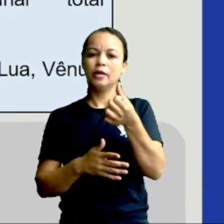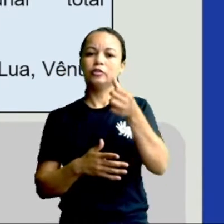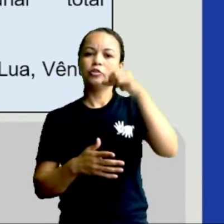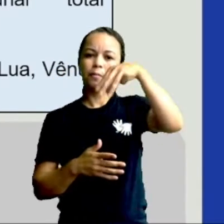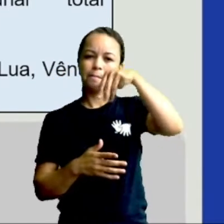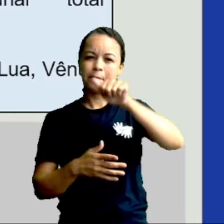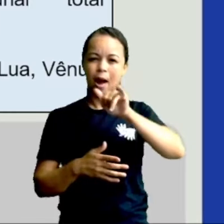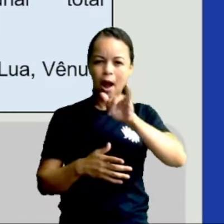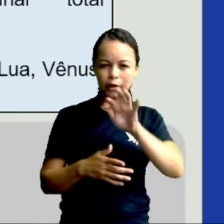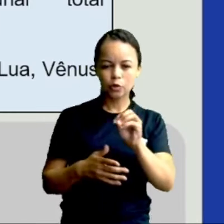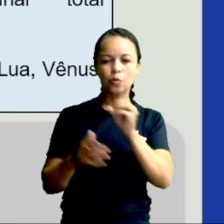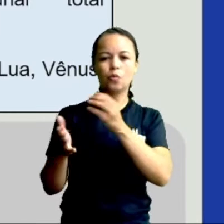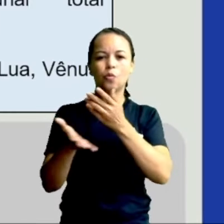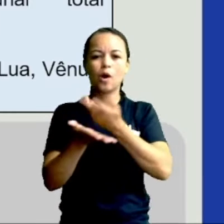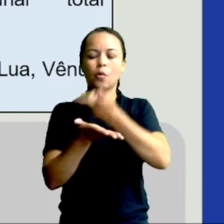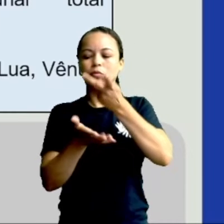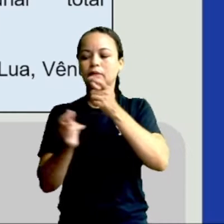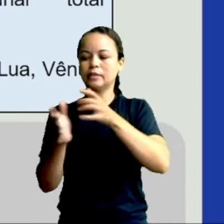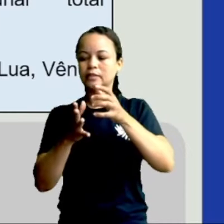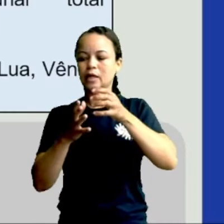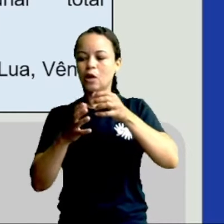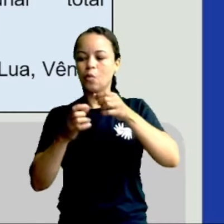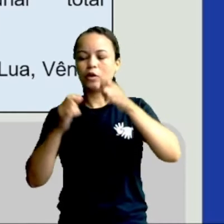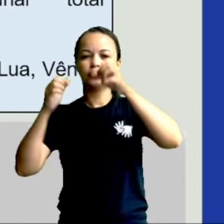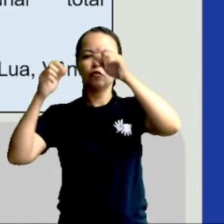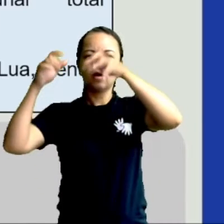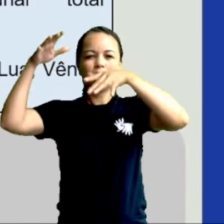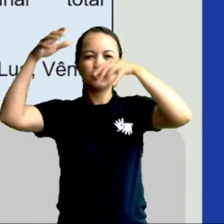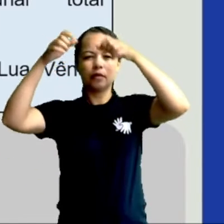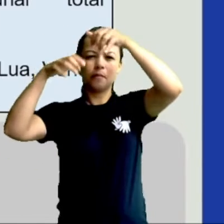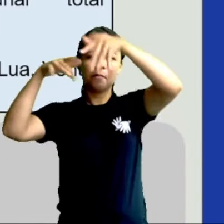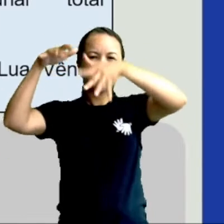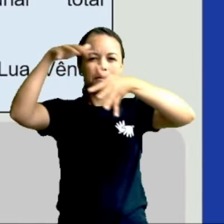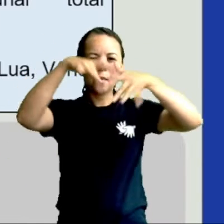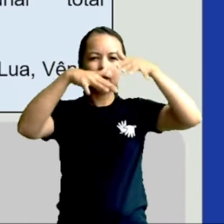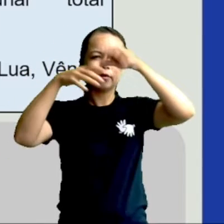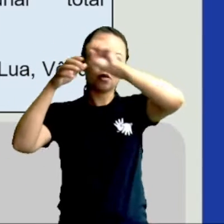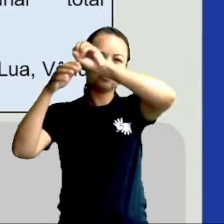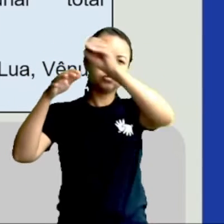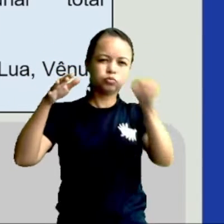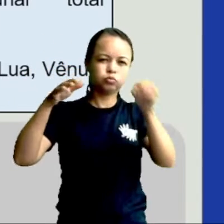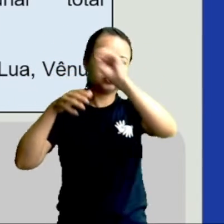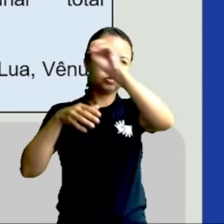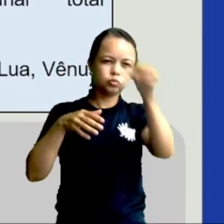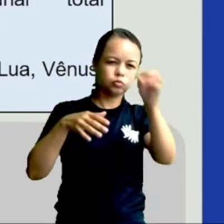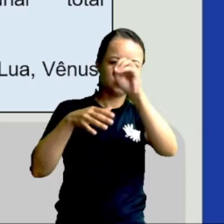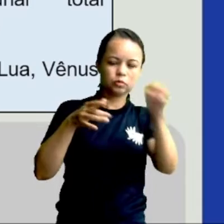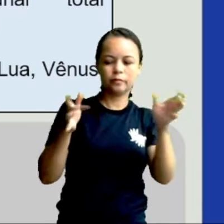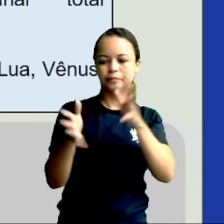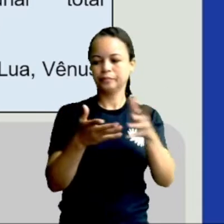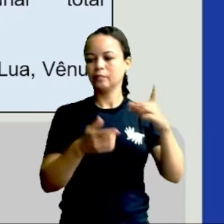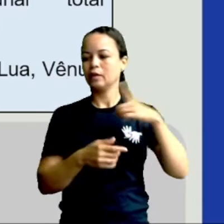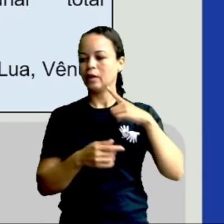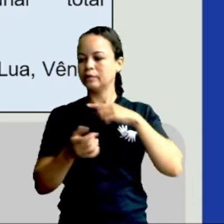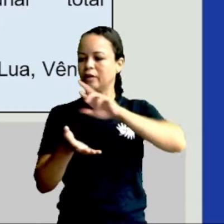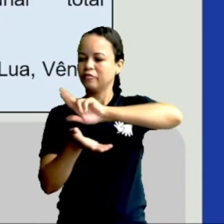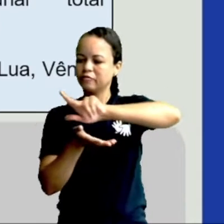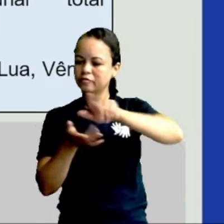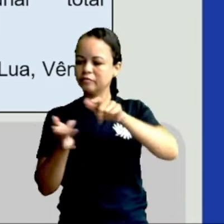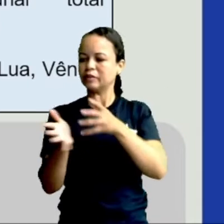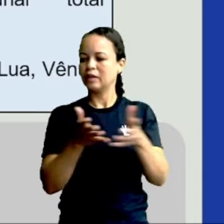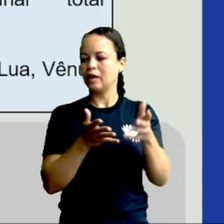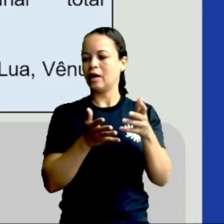meteoros. No dia 26 de maio também teve a superlua e o eclipse penumbral, né? Então,